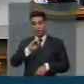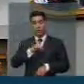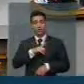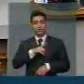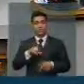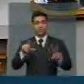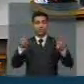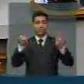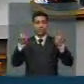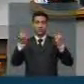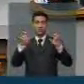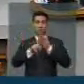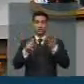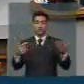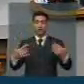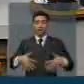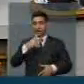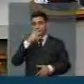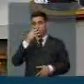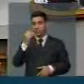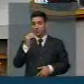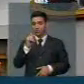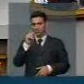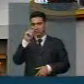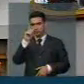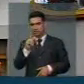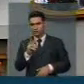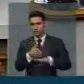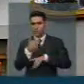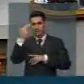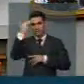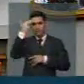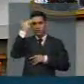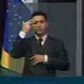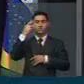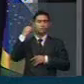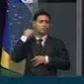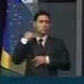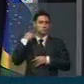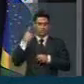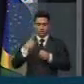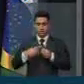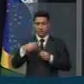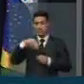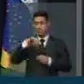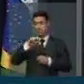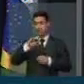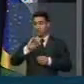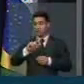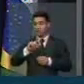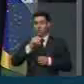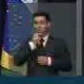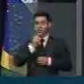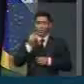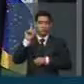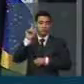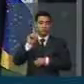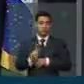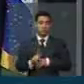manchete chocante. Gerente de 3 bandidos, são mortos de assalto. Na cidade de Miguel Alves, gerente do Banco do Brasil,